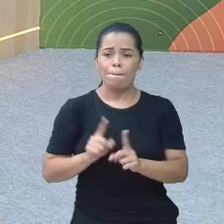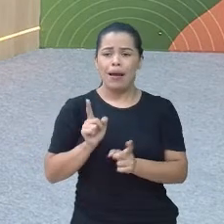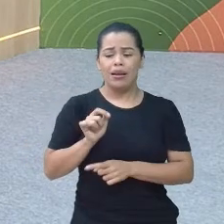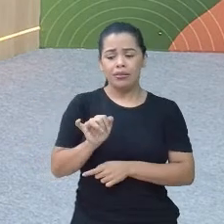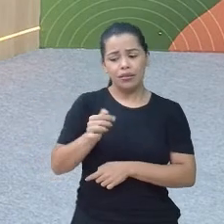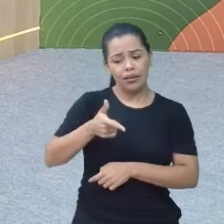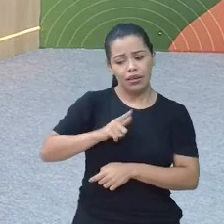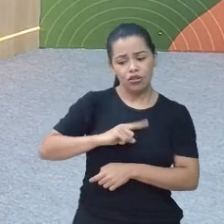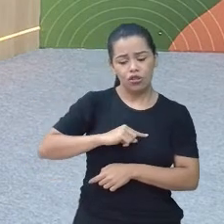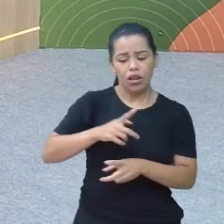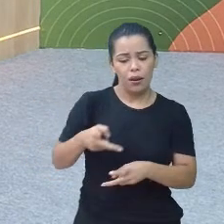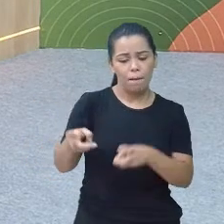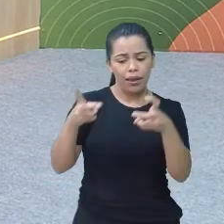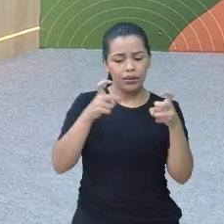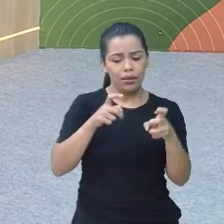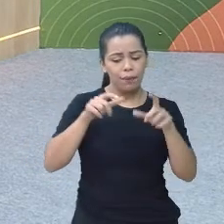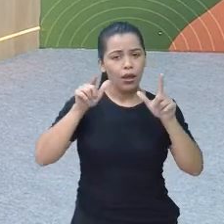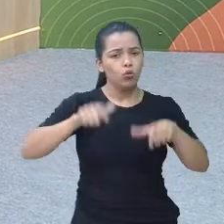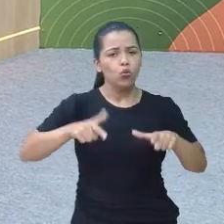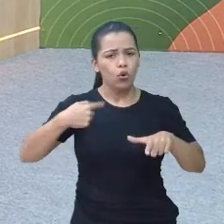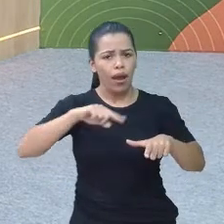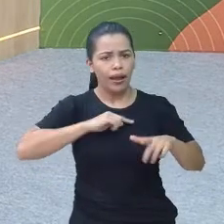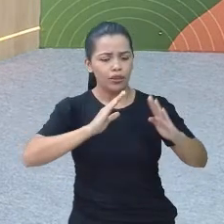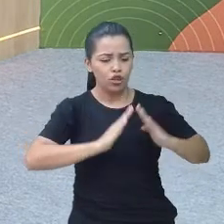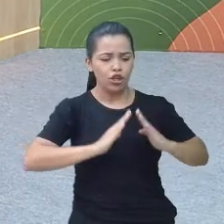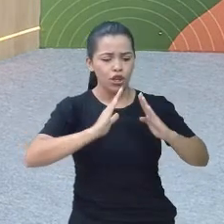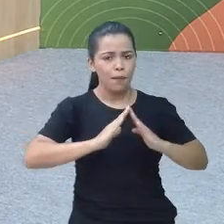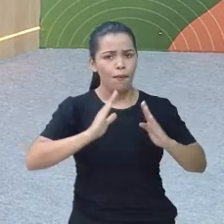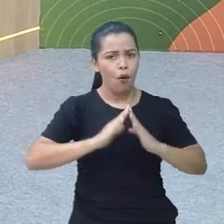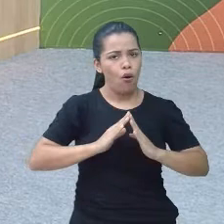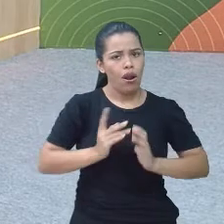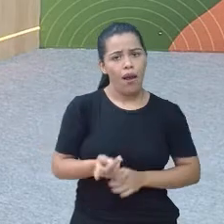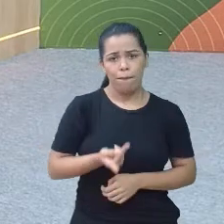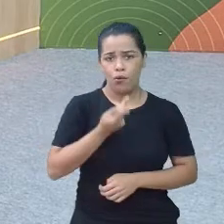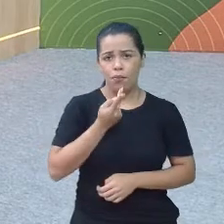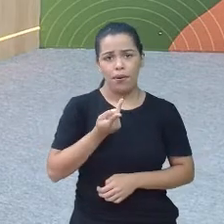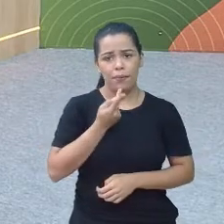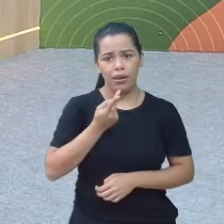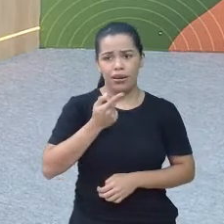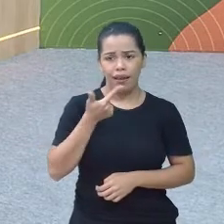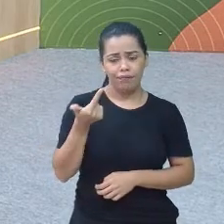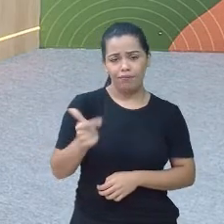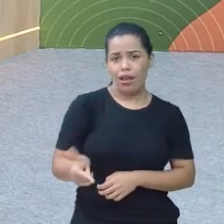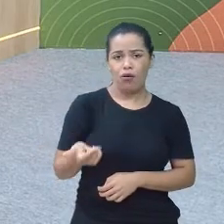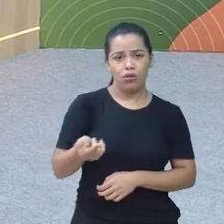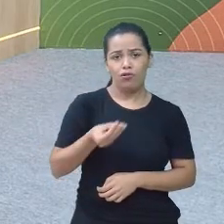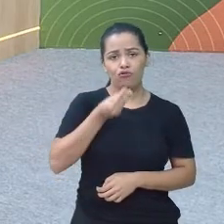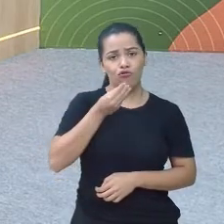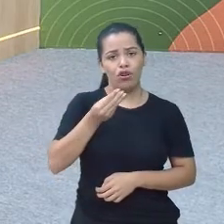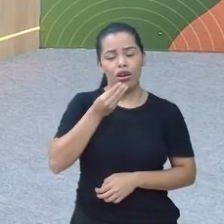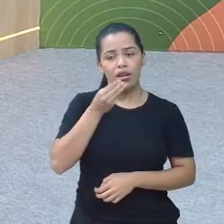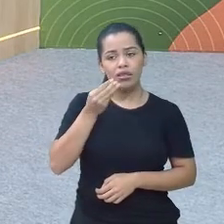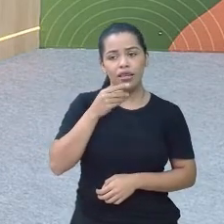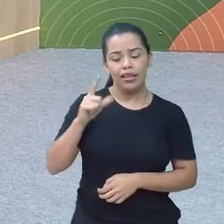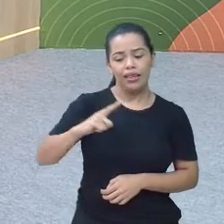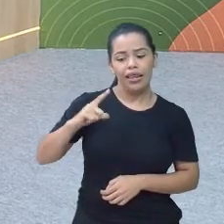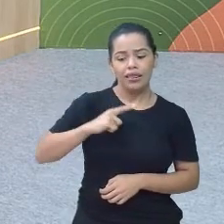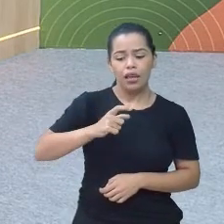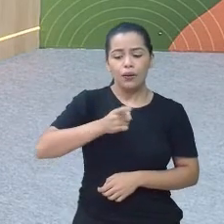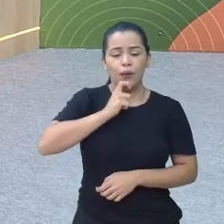for observar aonde a gente mora, provavelmente essa chance não acontece, tá certo? Ou seja, dentro